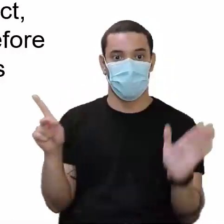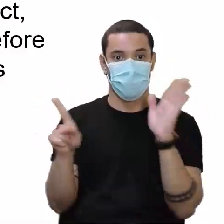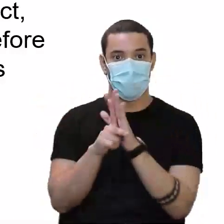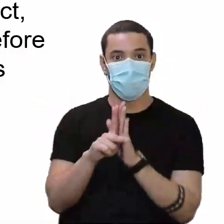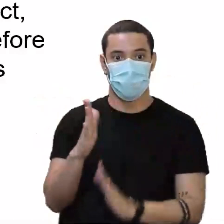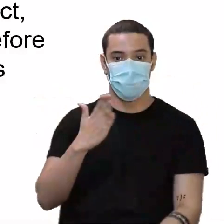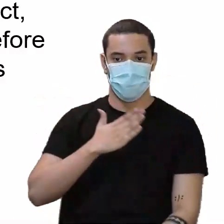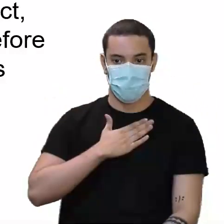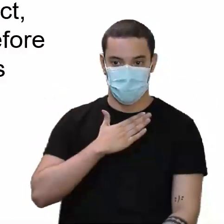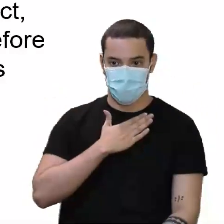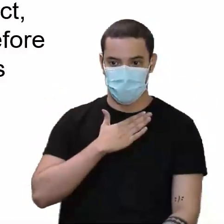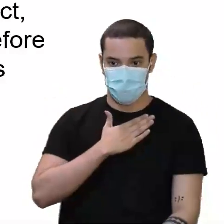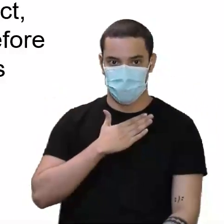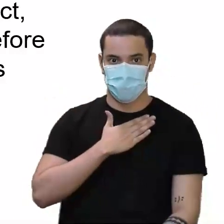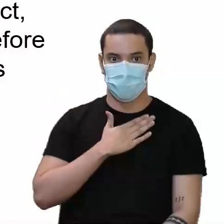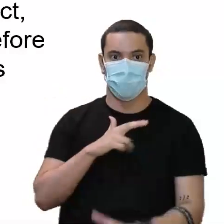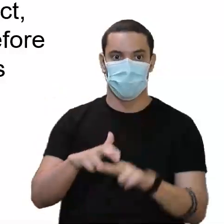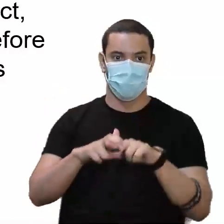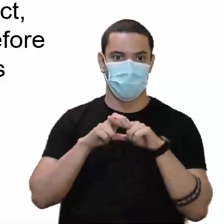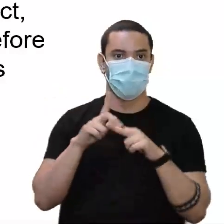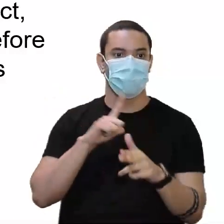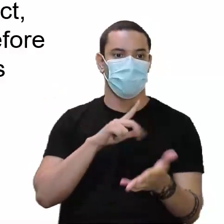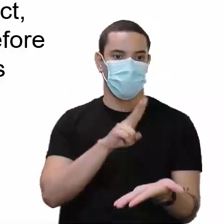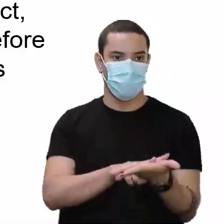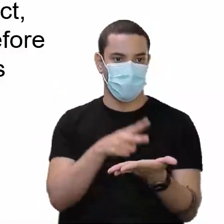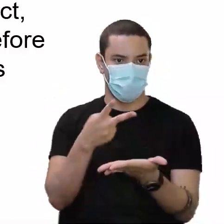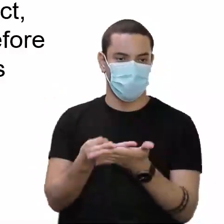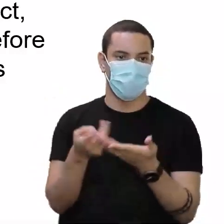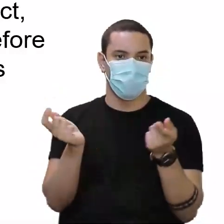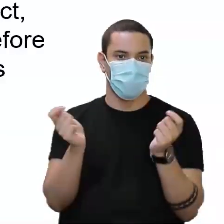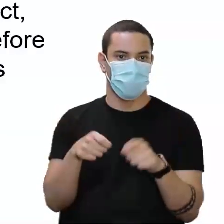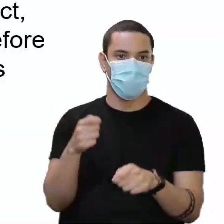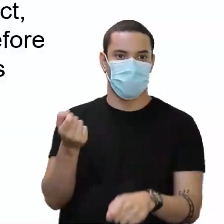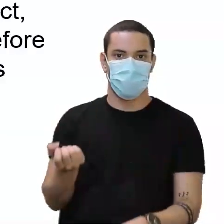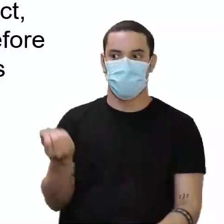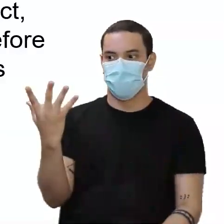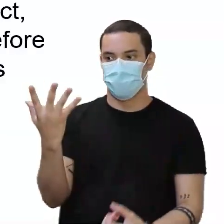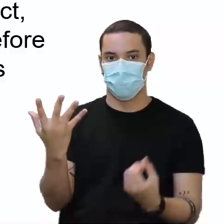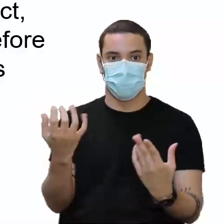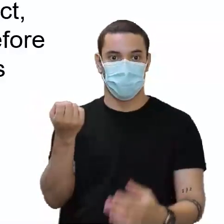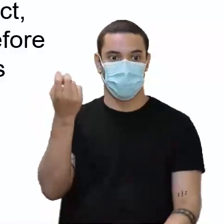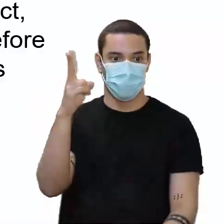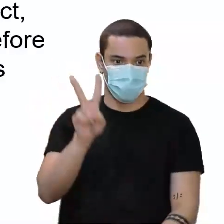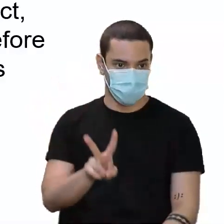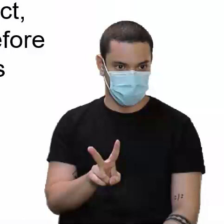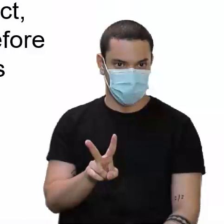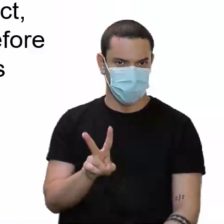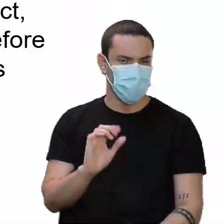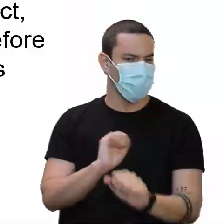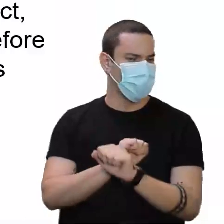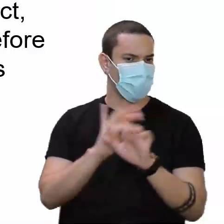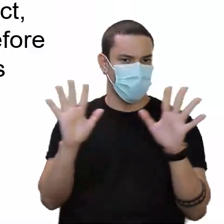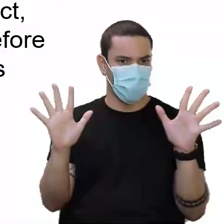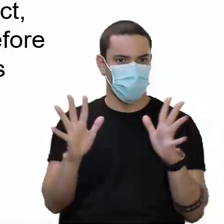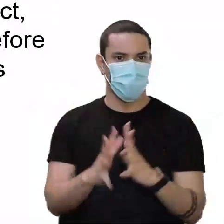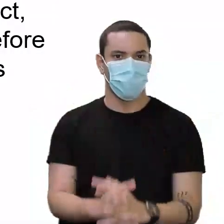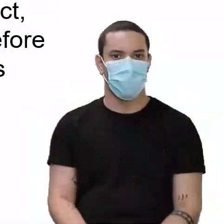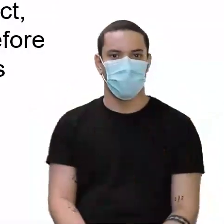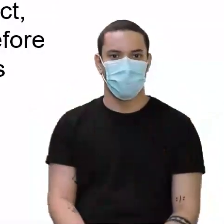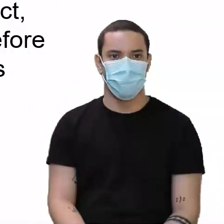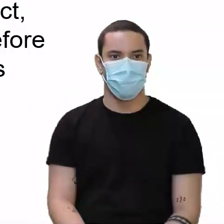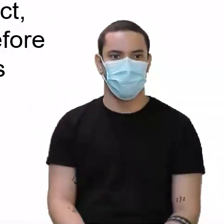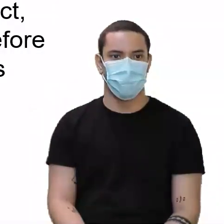tradução também, tá? Então, você pode ver na mesma frase ele 2 vezes, tá? Pra deixar bem claro. Olha